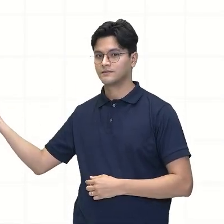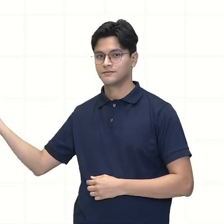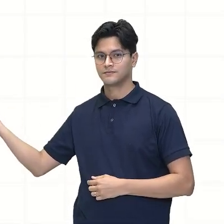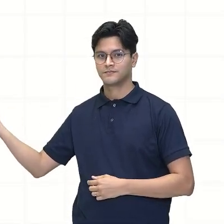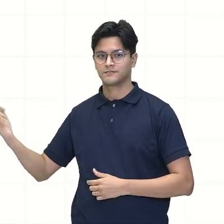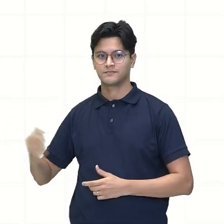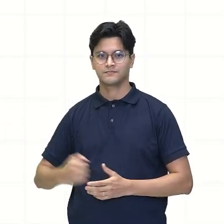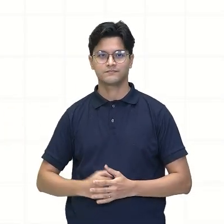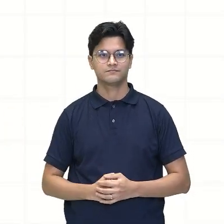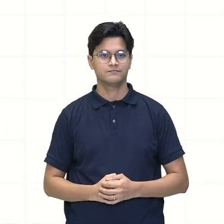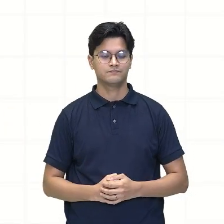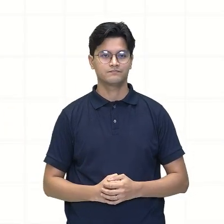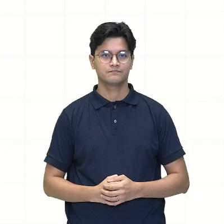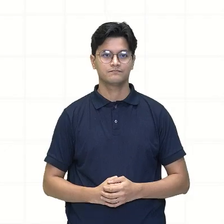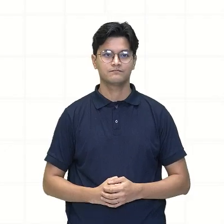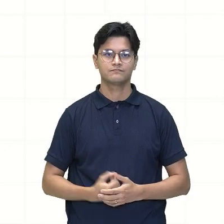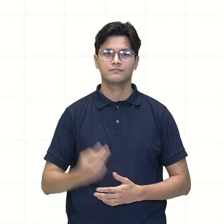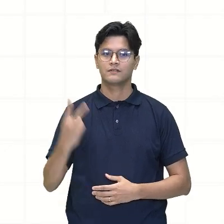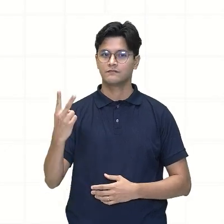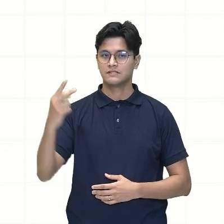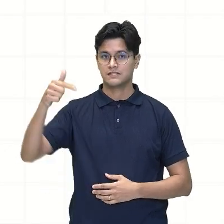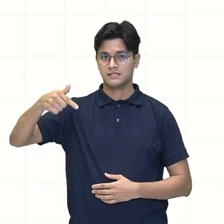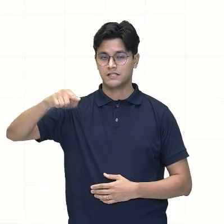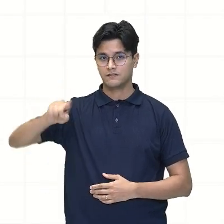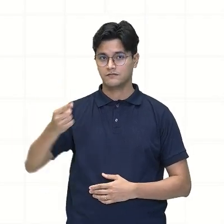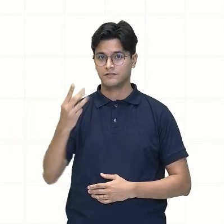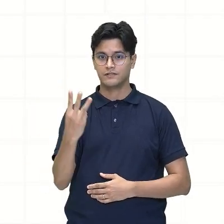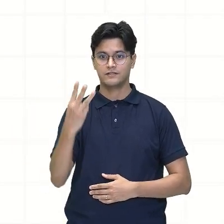180. Alfa é